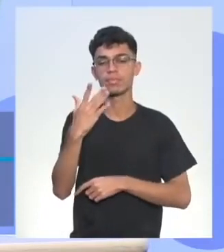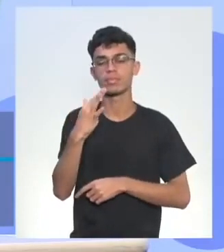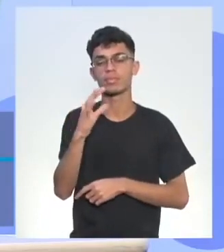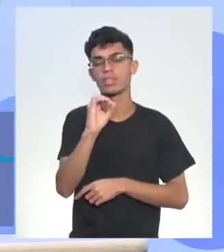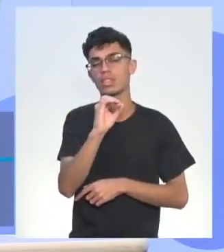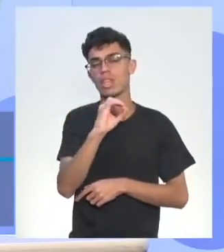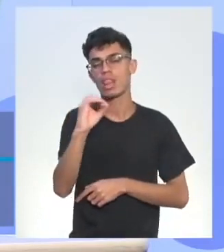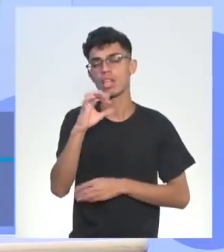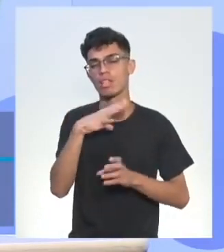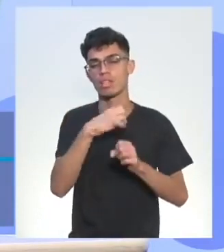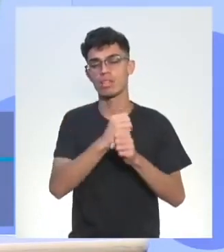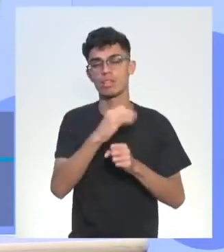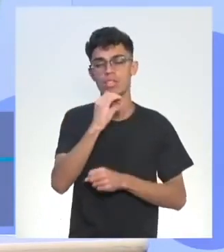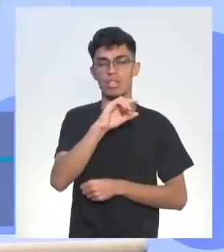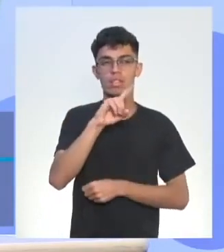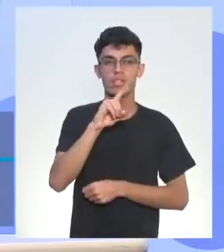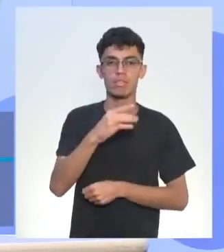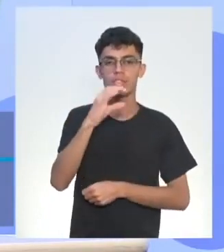vamos lá.